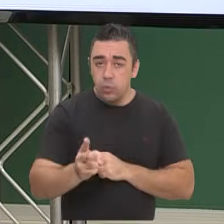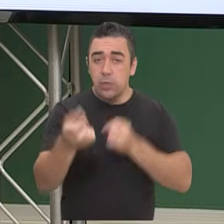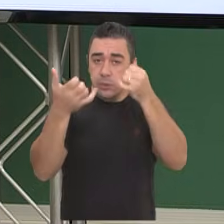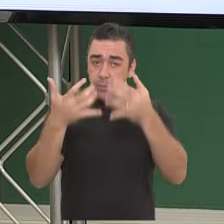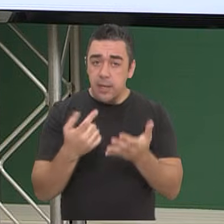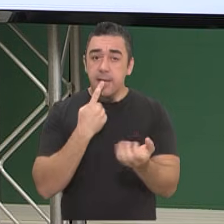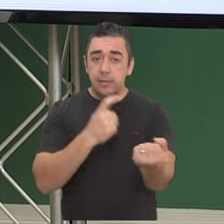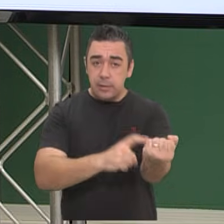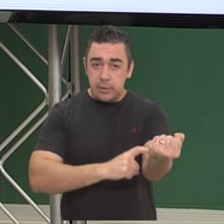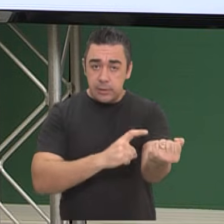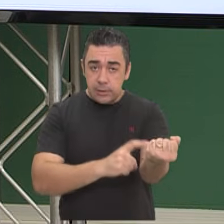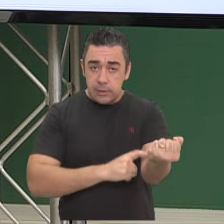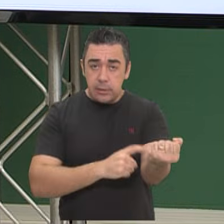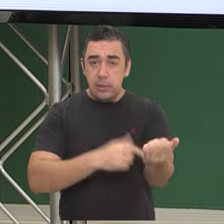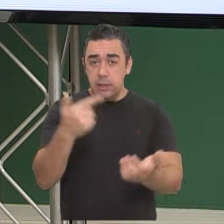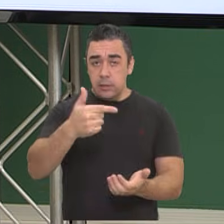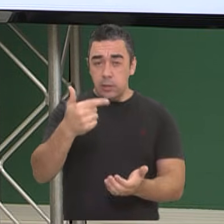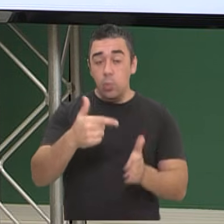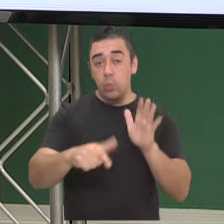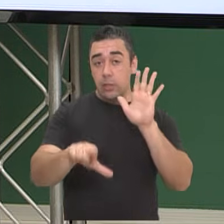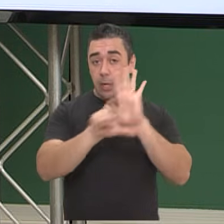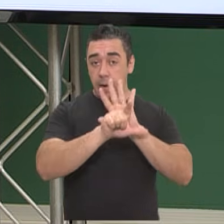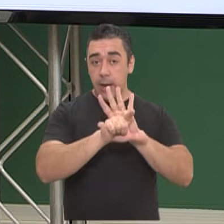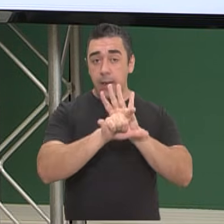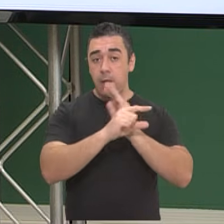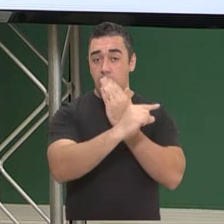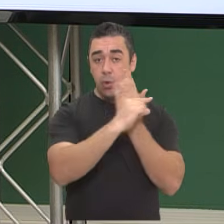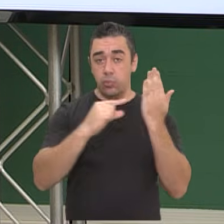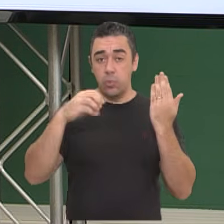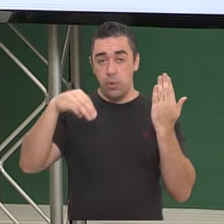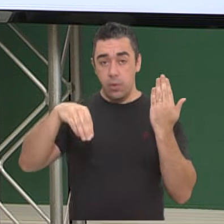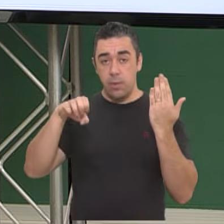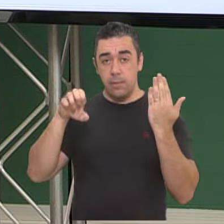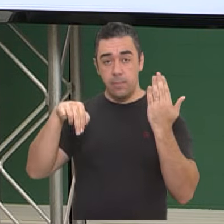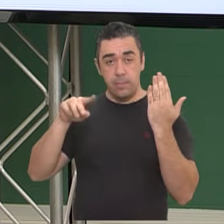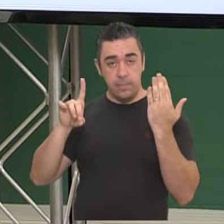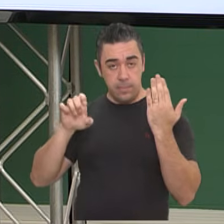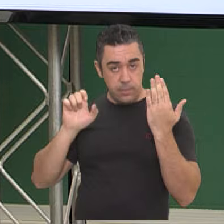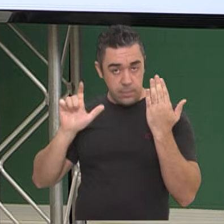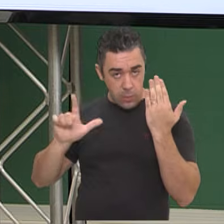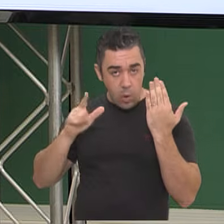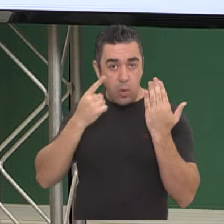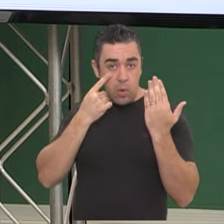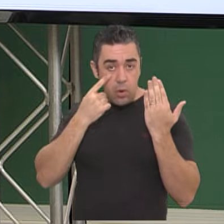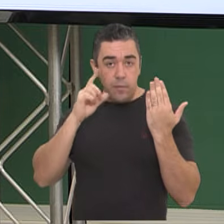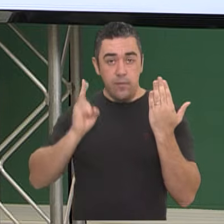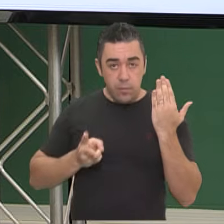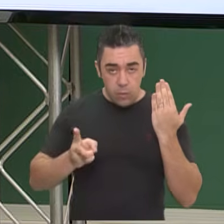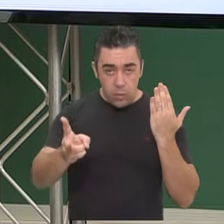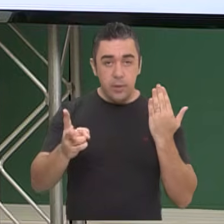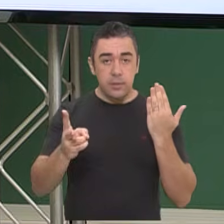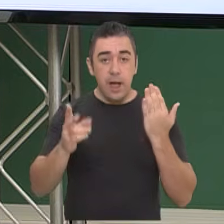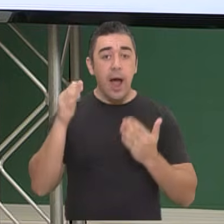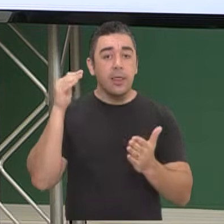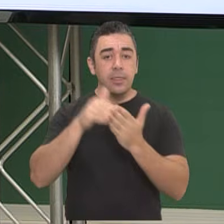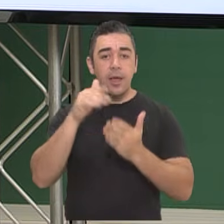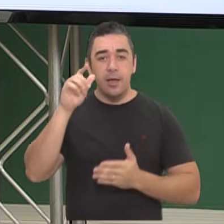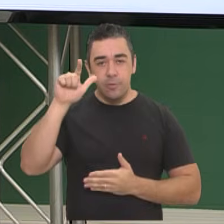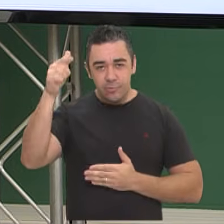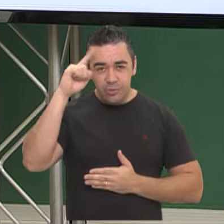quando a gente entrar na segunda lei de Mendel, que eu já estou falando para vocês há algumas semanas, né? Então, na próxima aula a gente começa de verdade. Até lá,